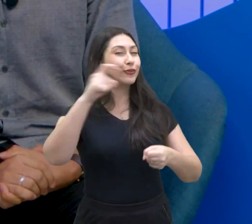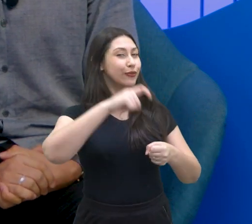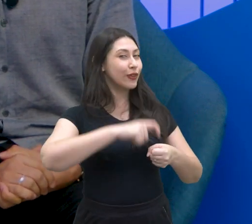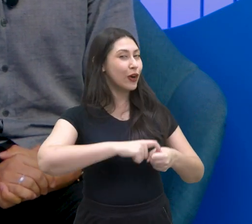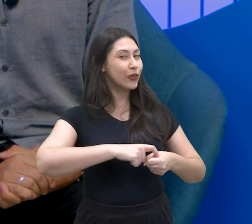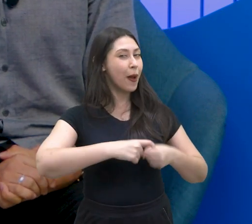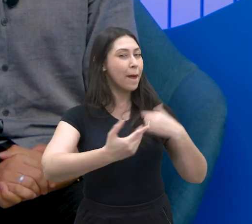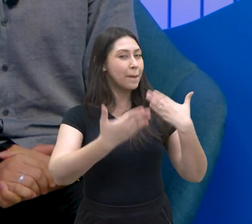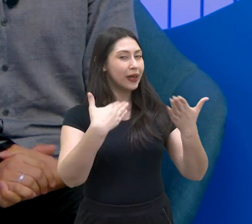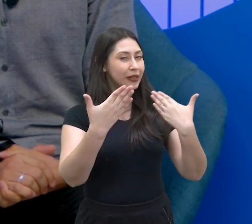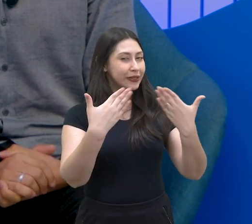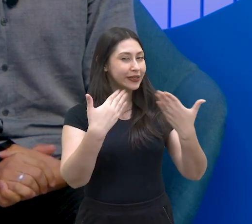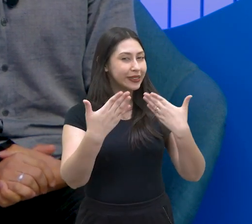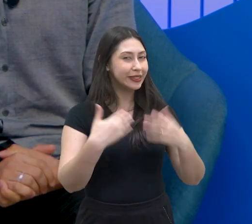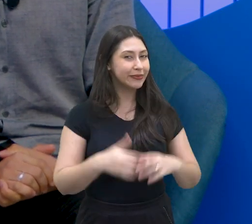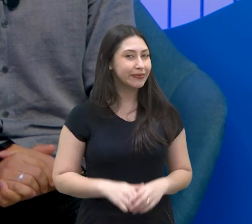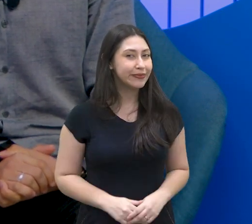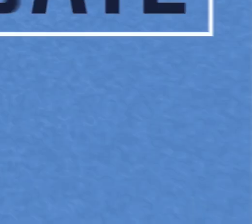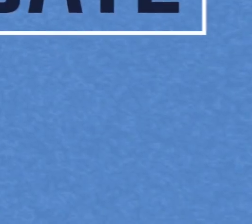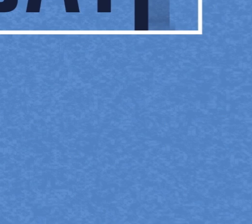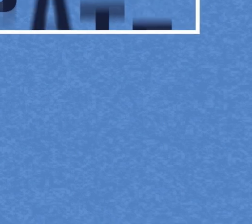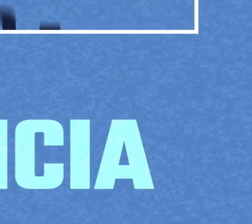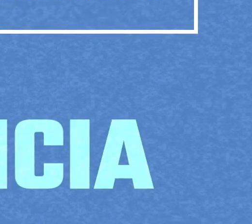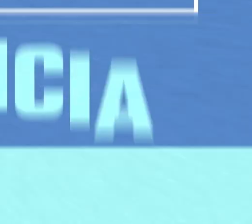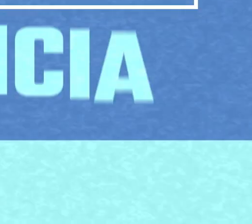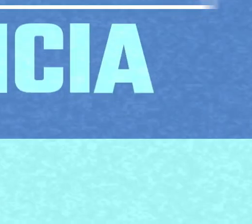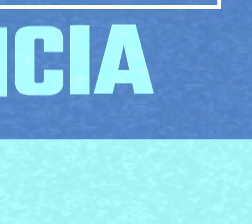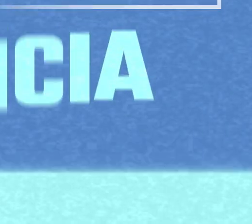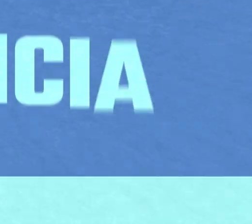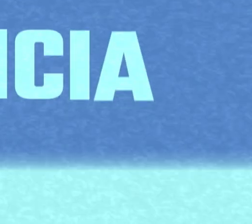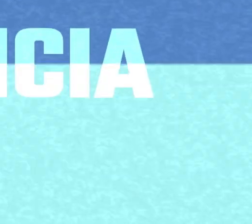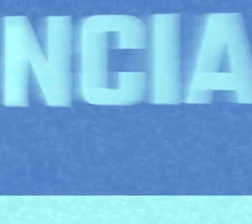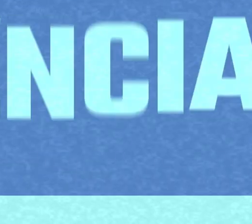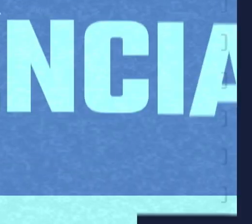ainda vamos falar bastante a respeito disso, hein?